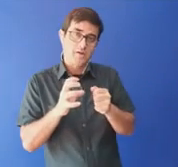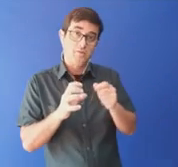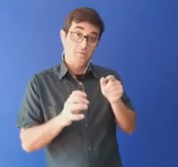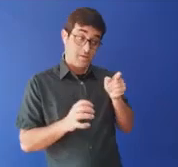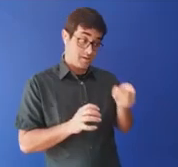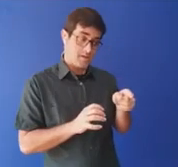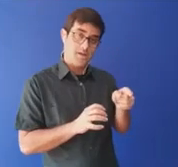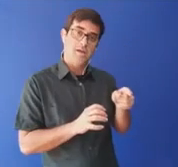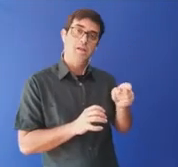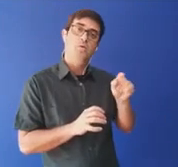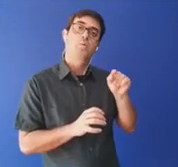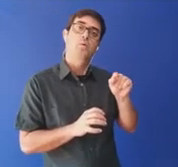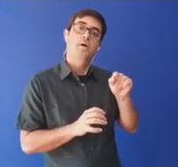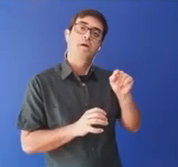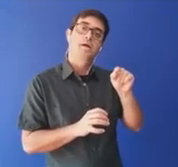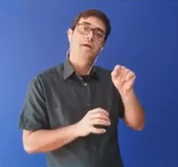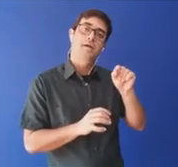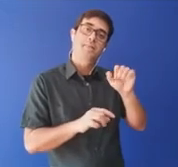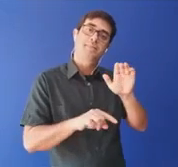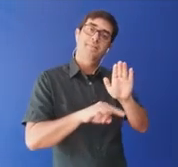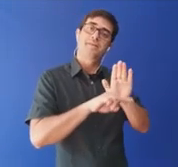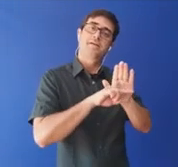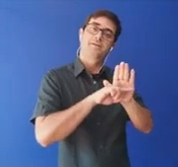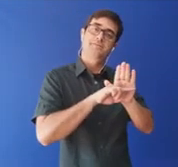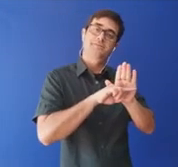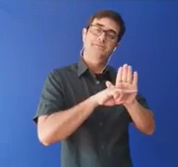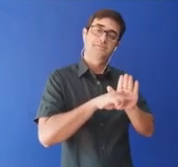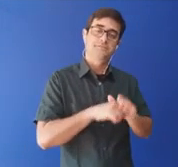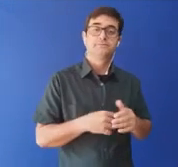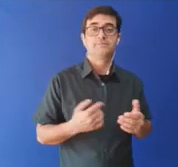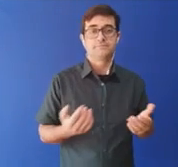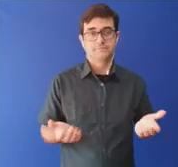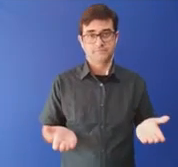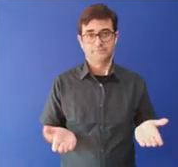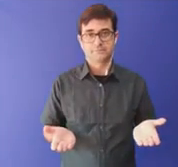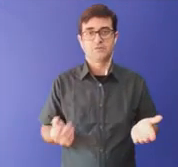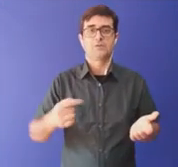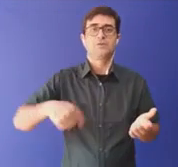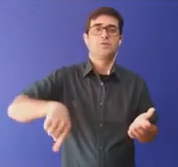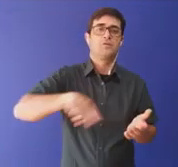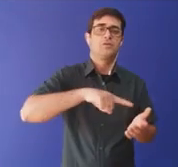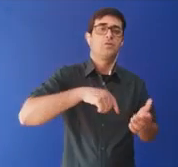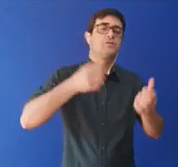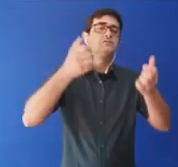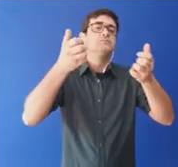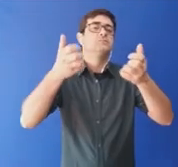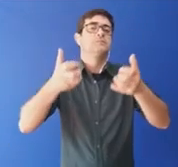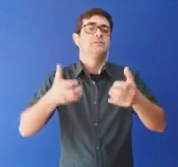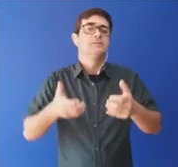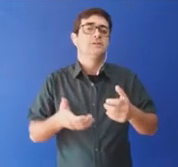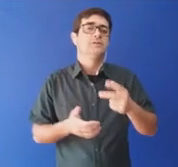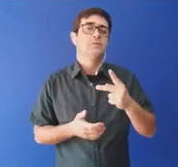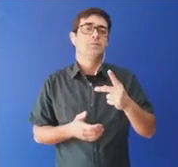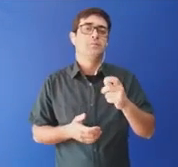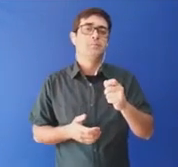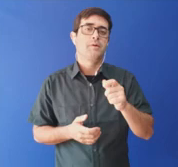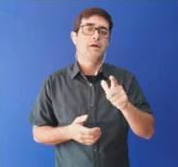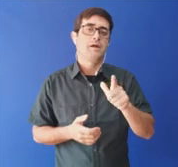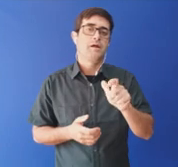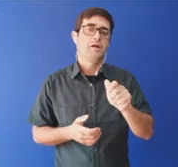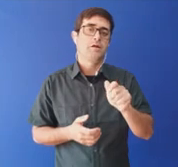dele, deixando o outro com uma carga parcialmente negativa. Tá? Isso a gente não está falando ainda